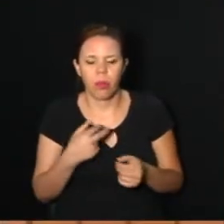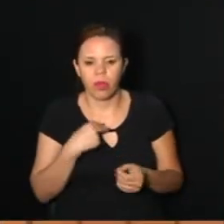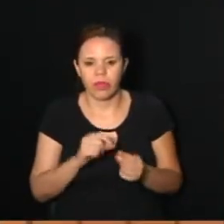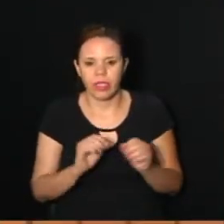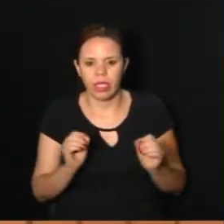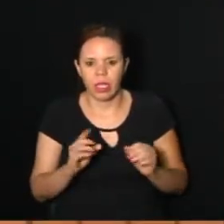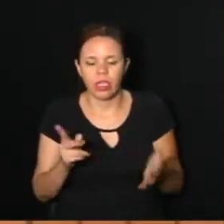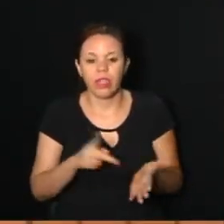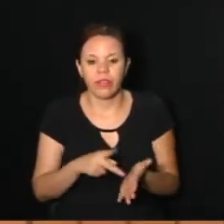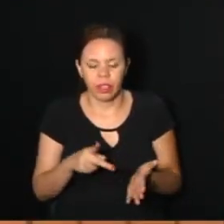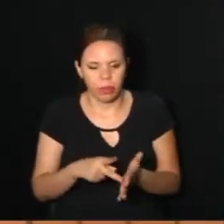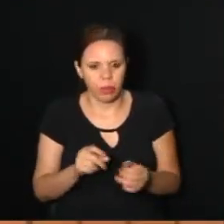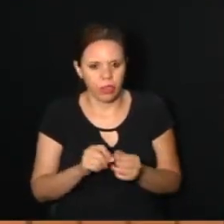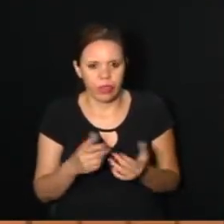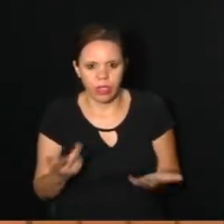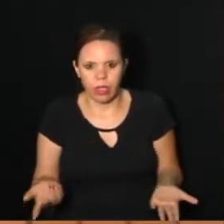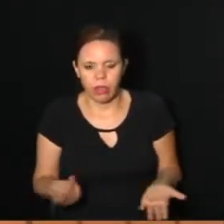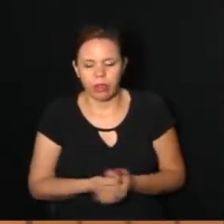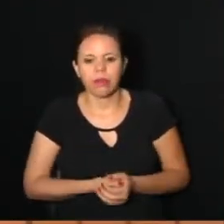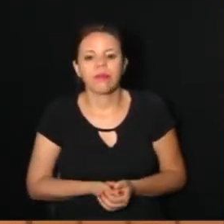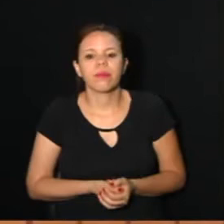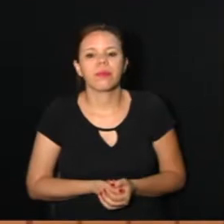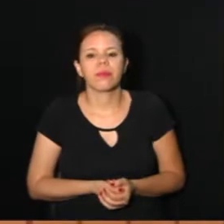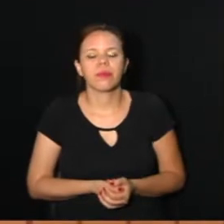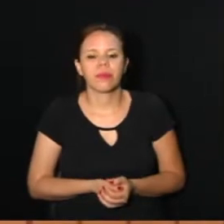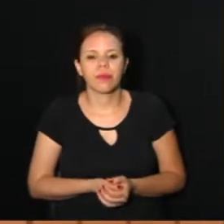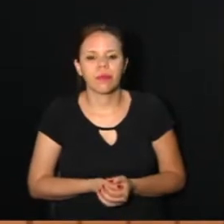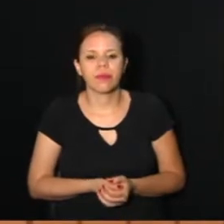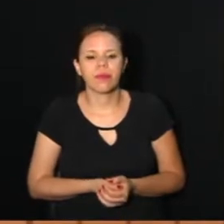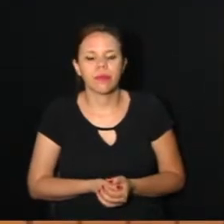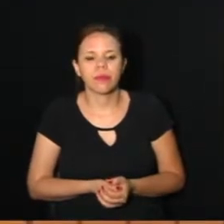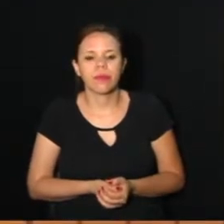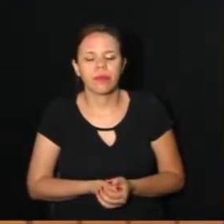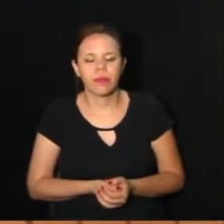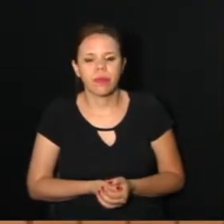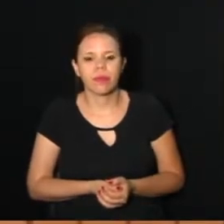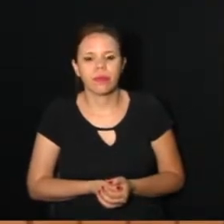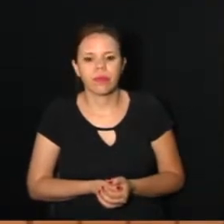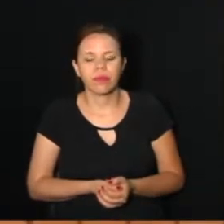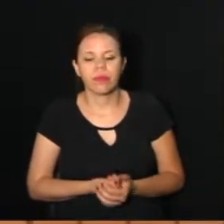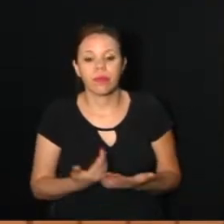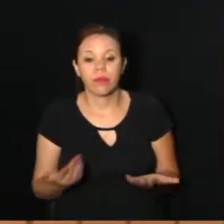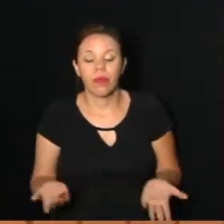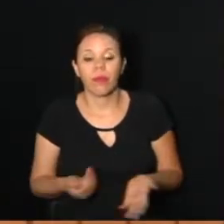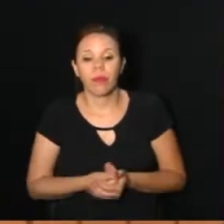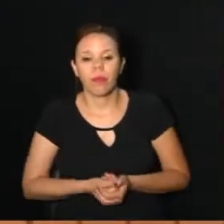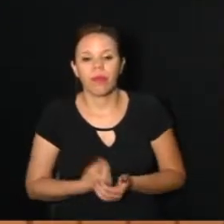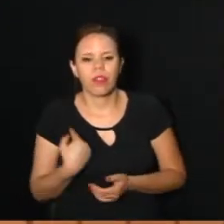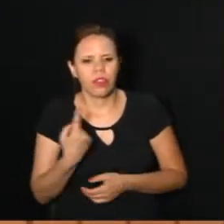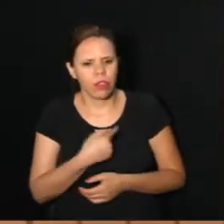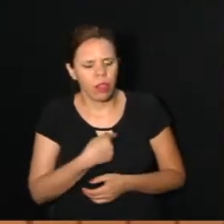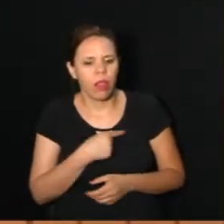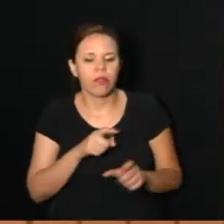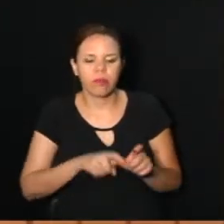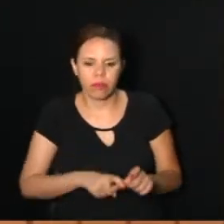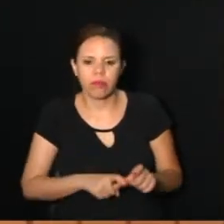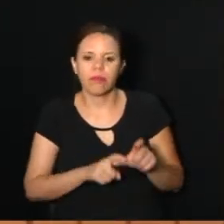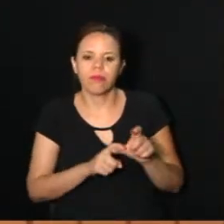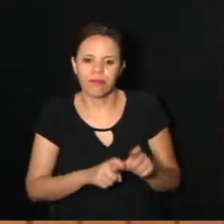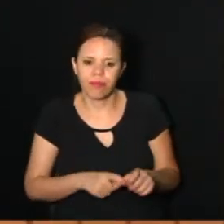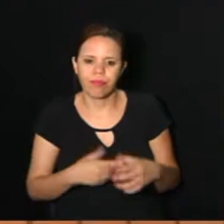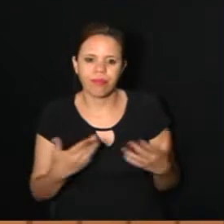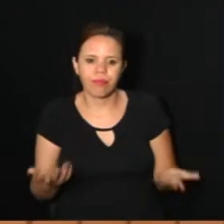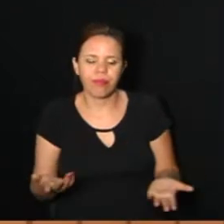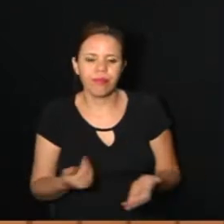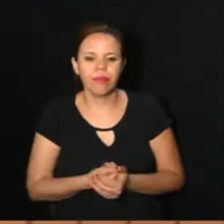verdade. Nós não podíamos fazer nada, não tem o que fazer, a não ser fazer a viabilidade manualmente. Então, nós ainda dependemos, vamos